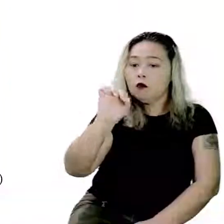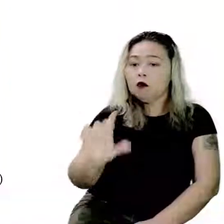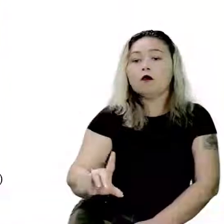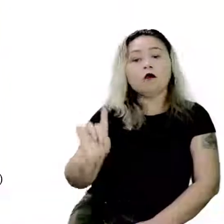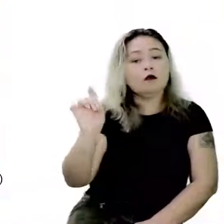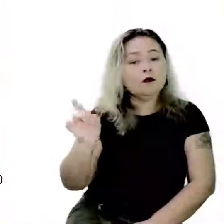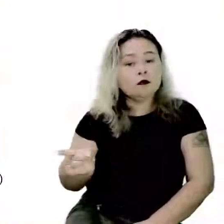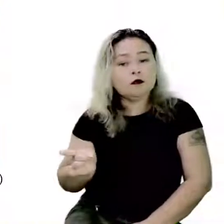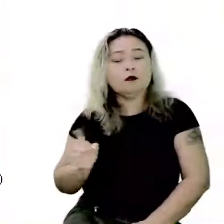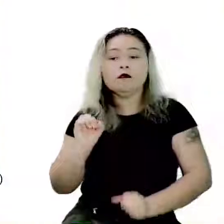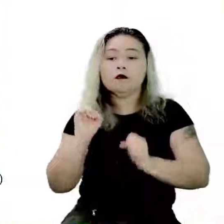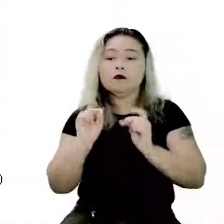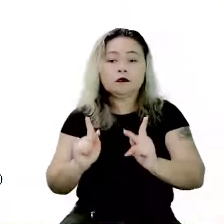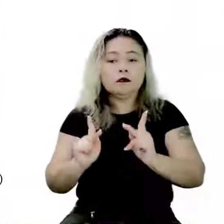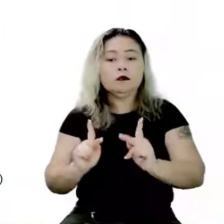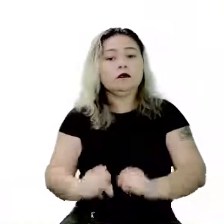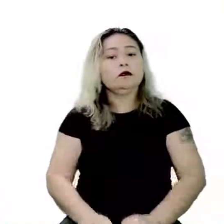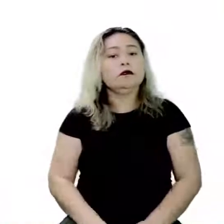Planaflorum, ok?